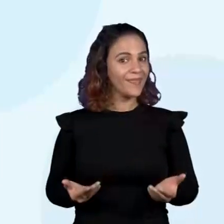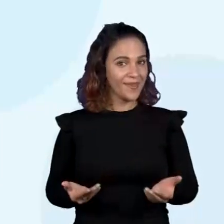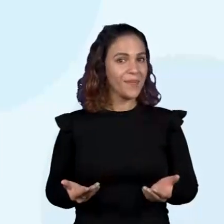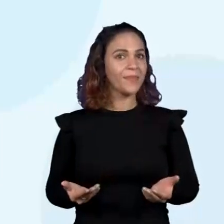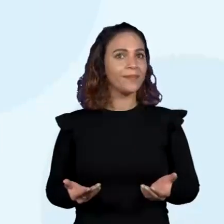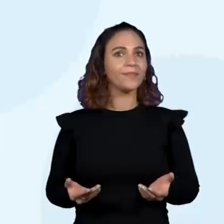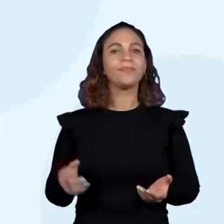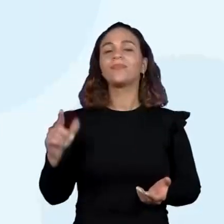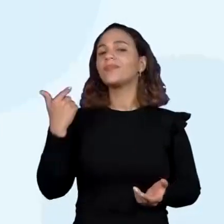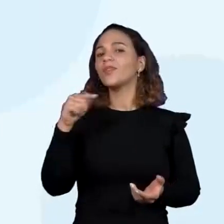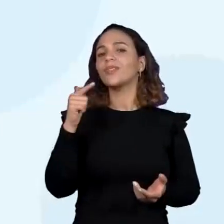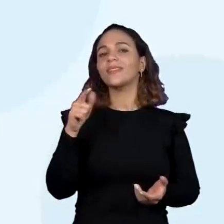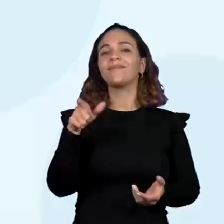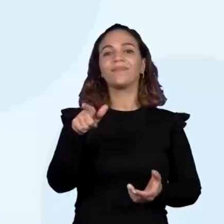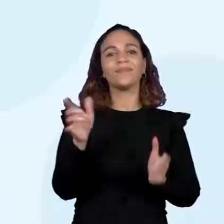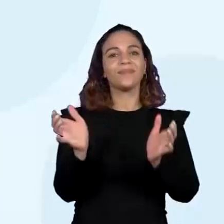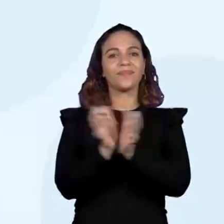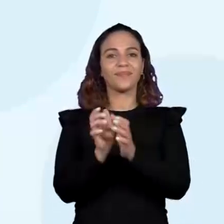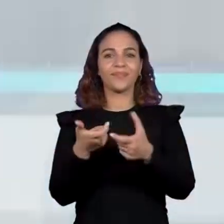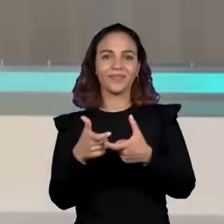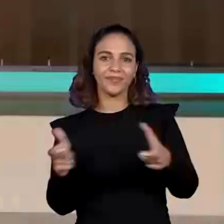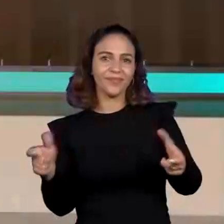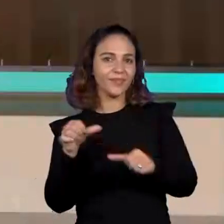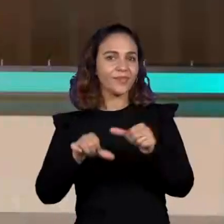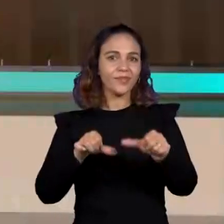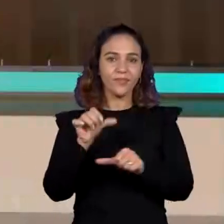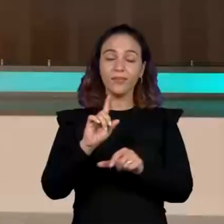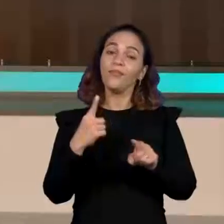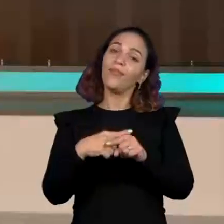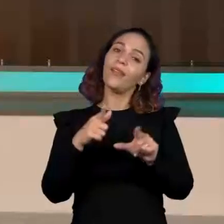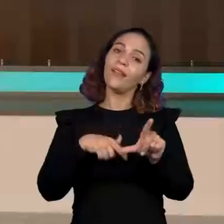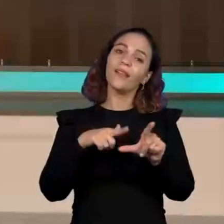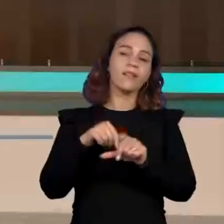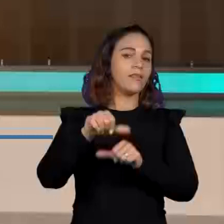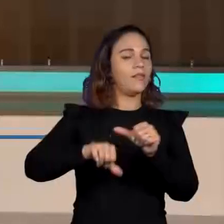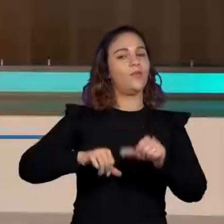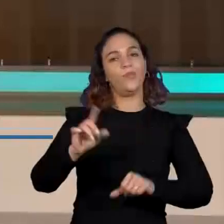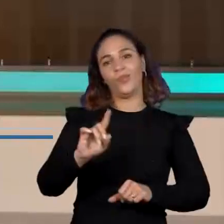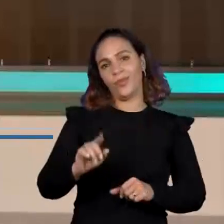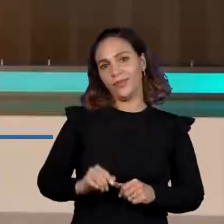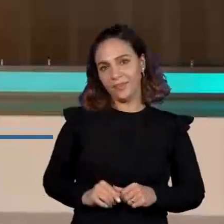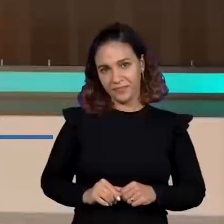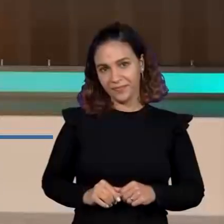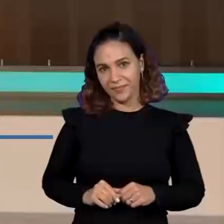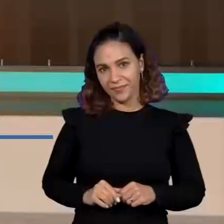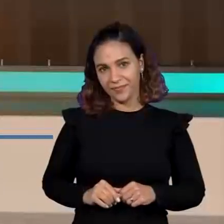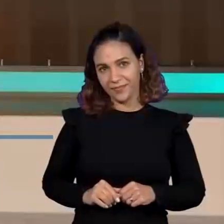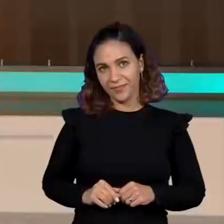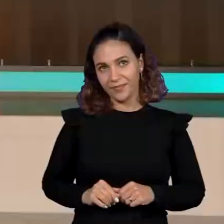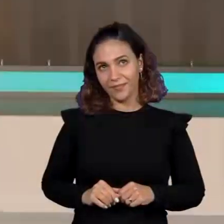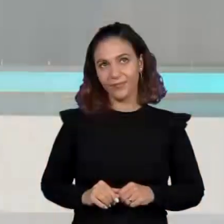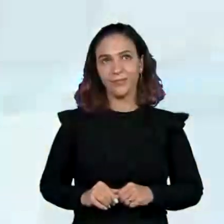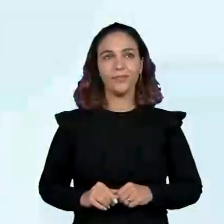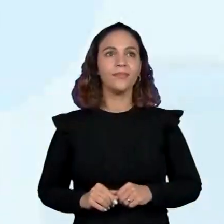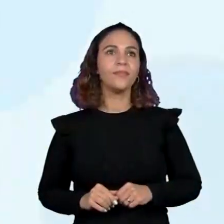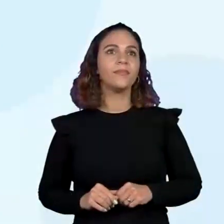não mudo a classe gramatical, eu também não mudo a letra. Simples assim.